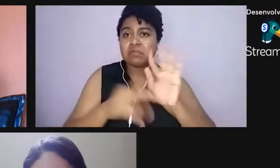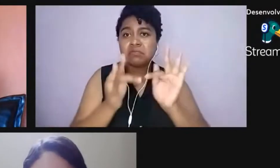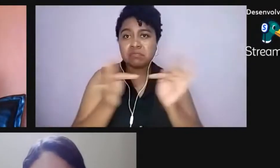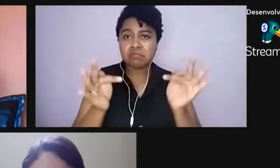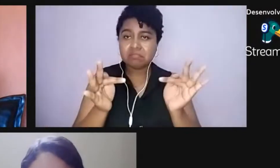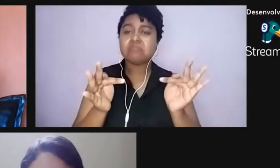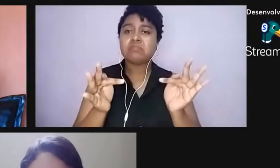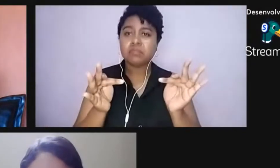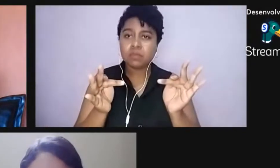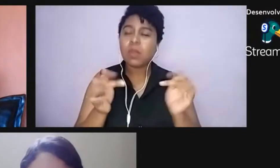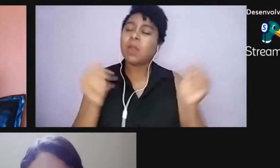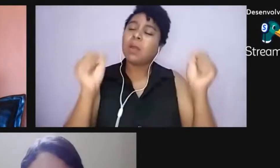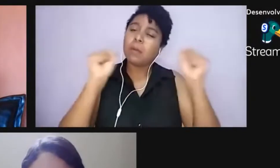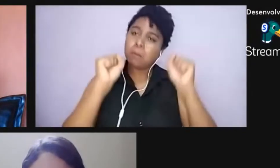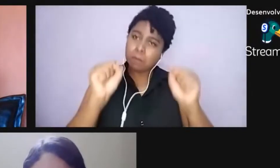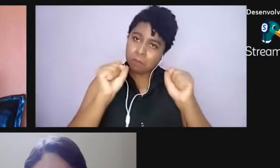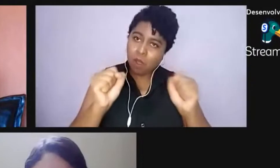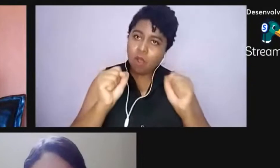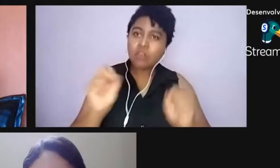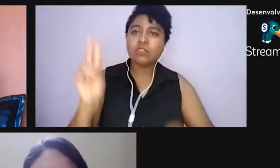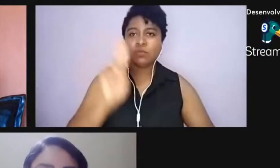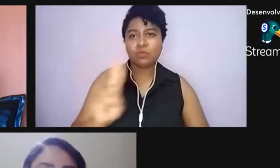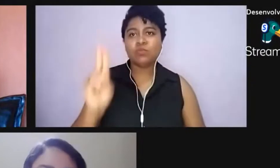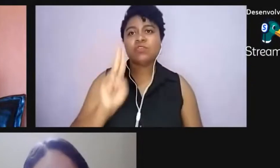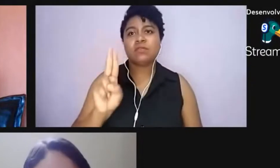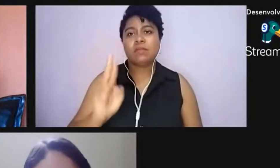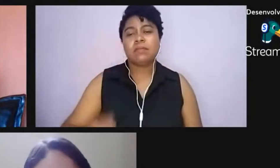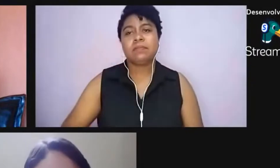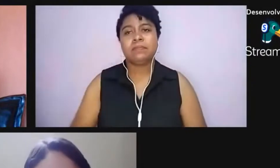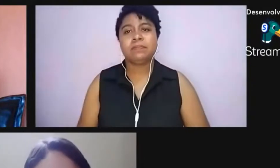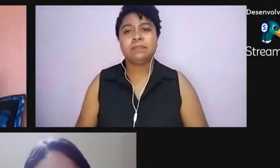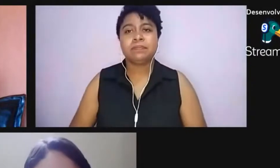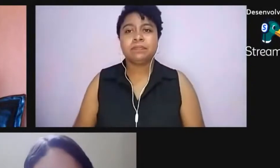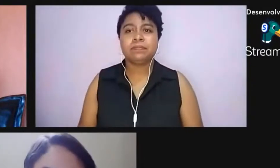ser utilizadas.